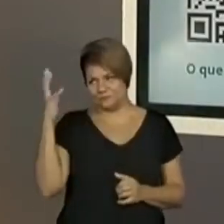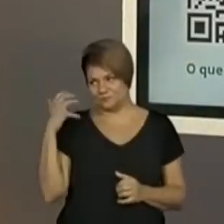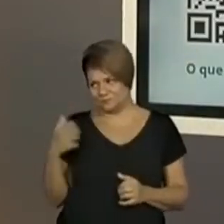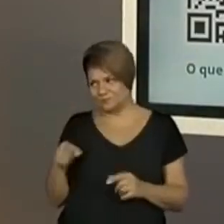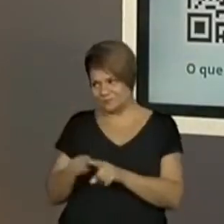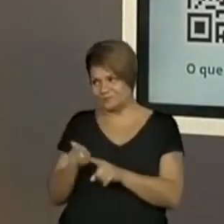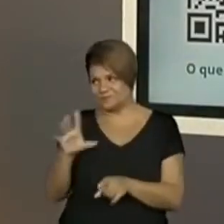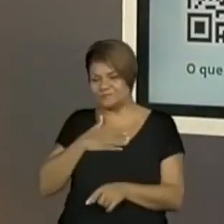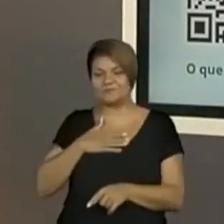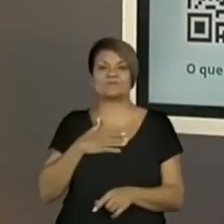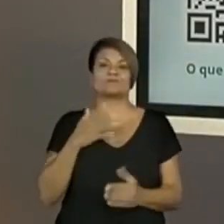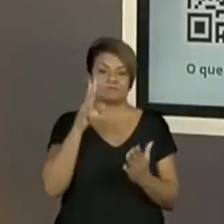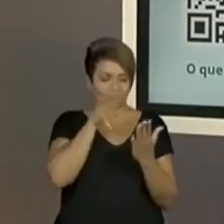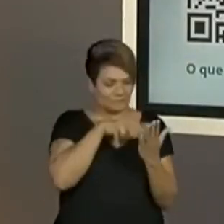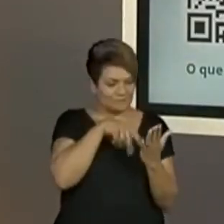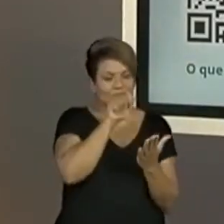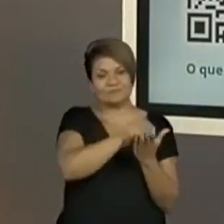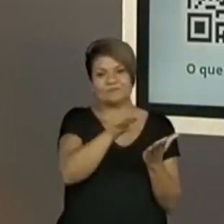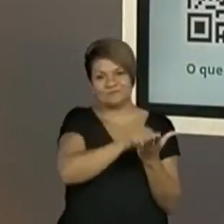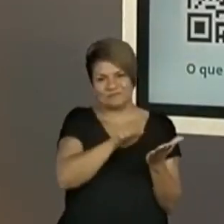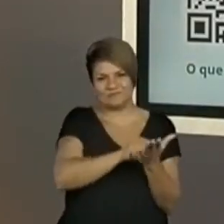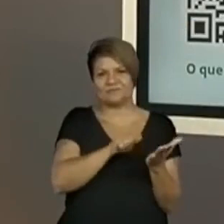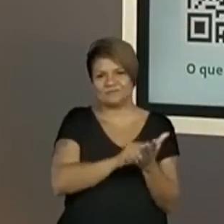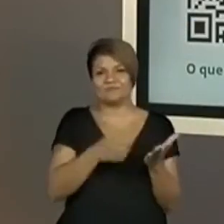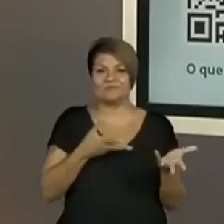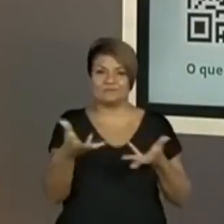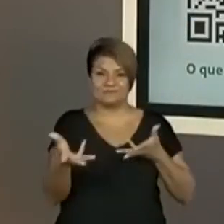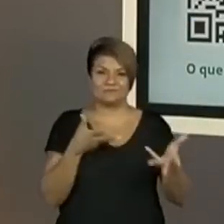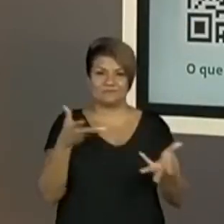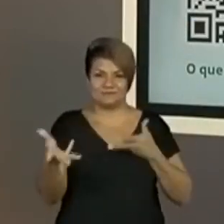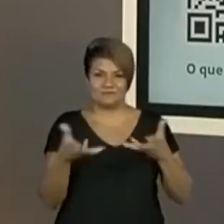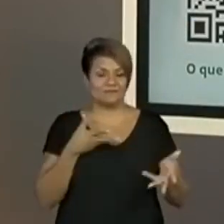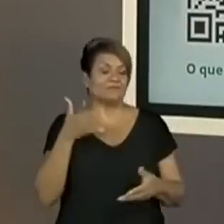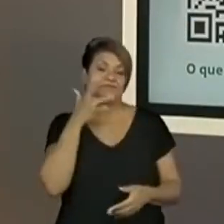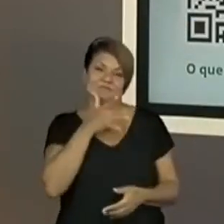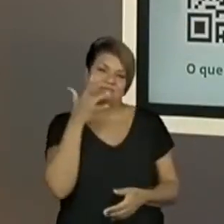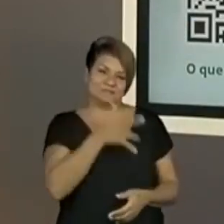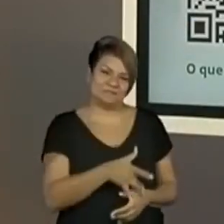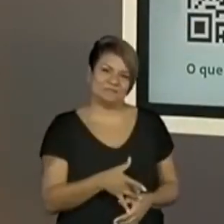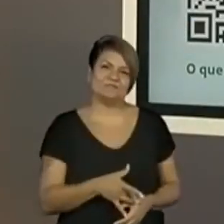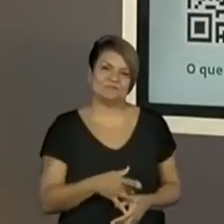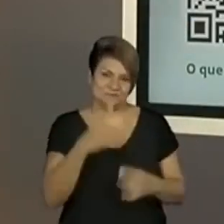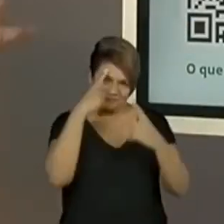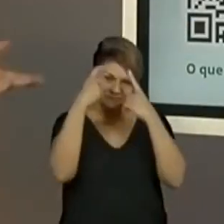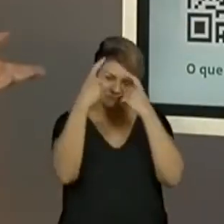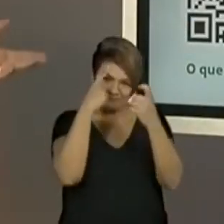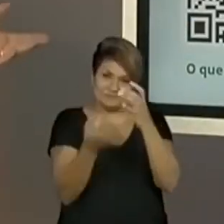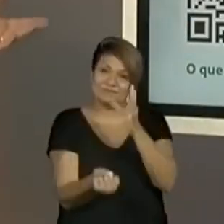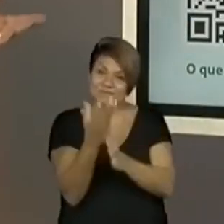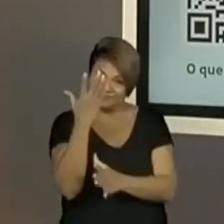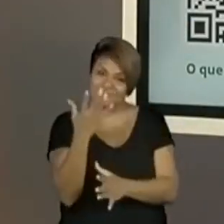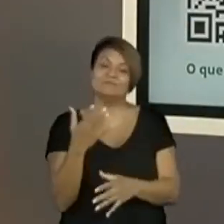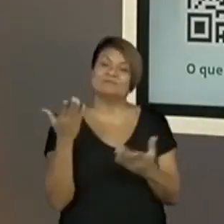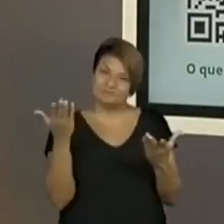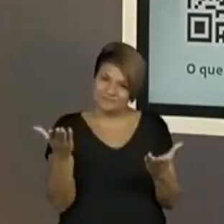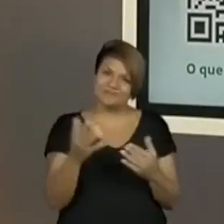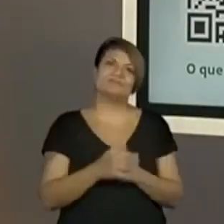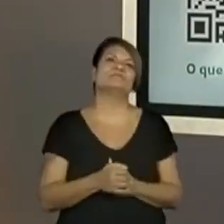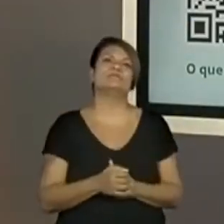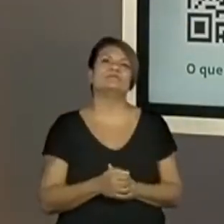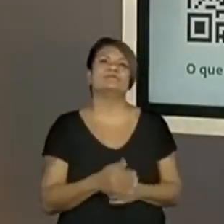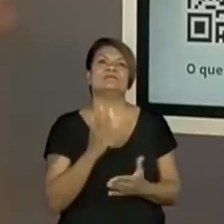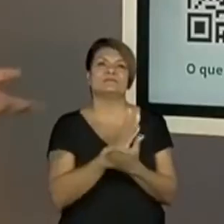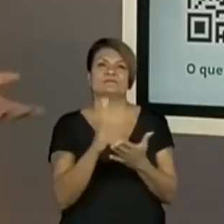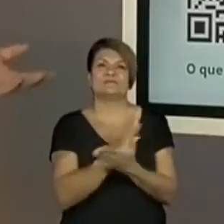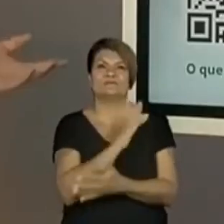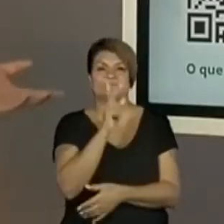leitura, em escrever, porque eu gosto. E quando a gente tem essas trocas, criança, você vai descobrir que é tão gostoso escrever, criar história, por isso que eu criei essa. Eu vi o professor perguntando,